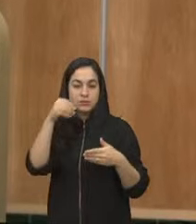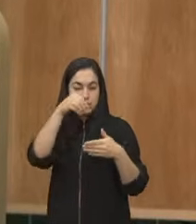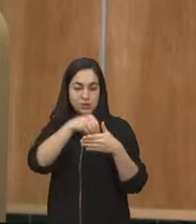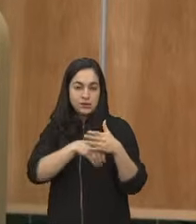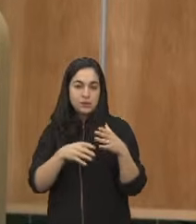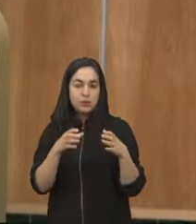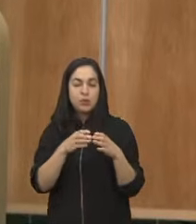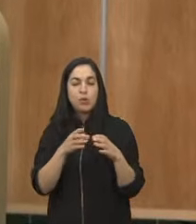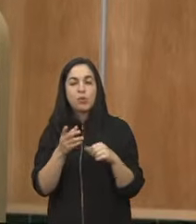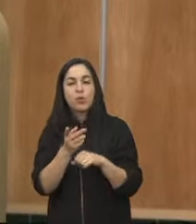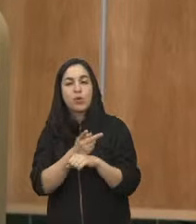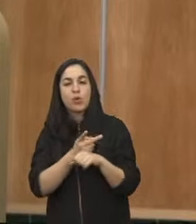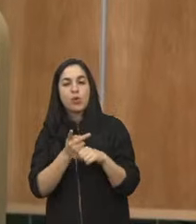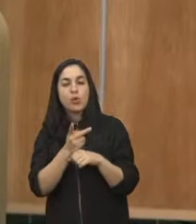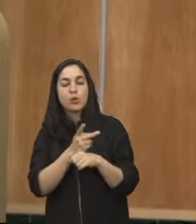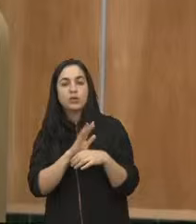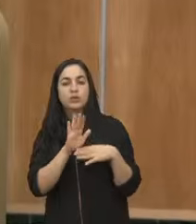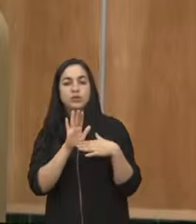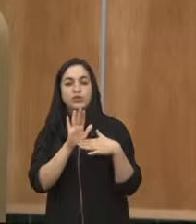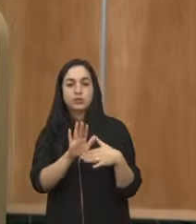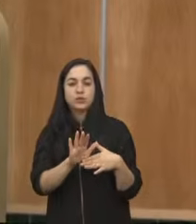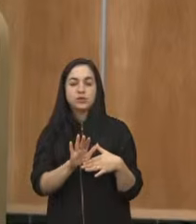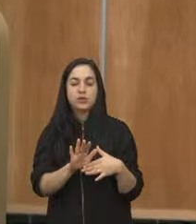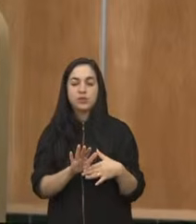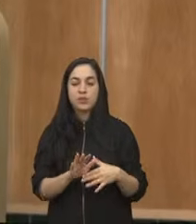grupo sobre a formação de conservadores.